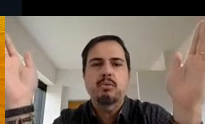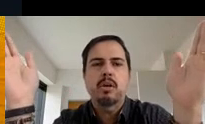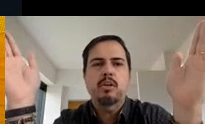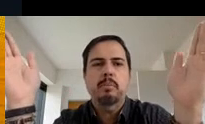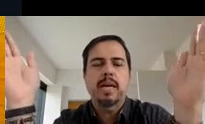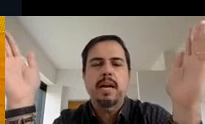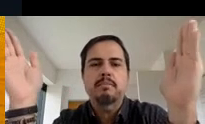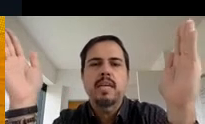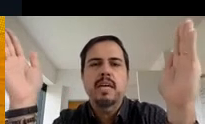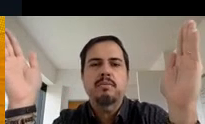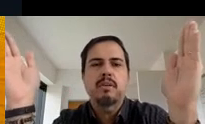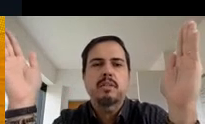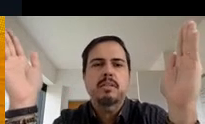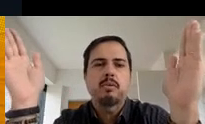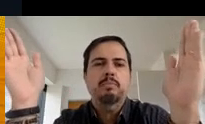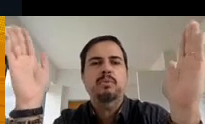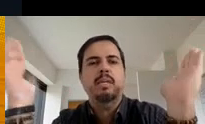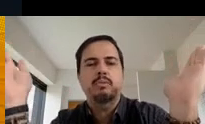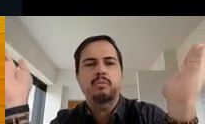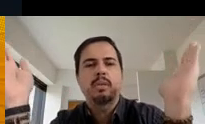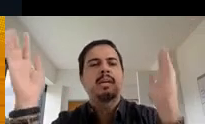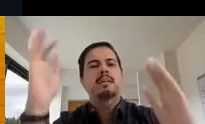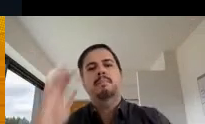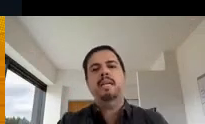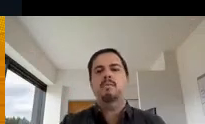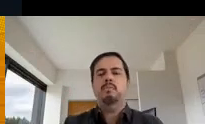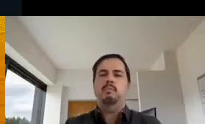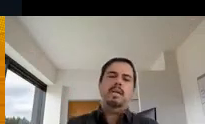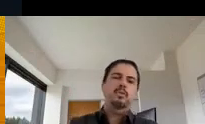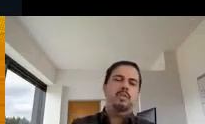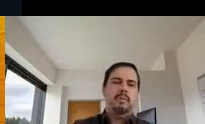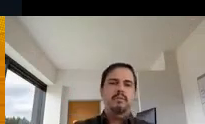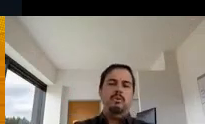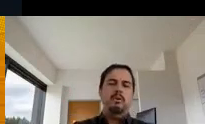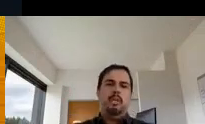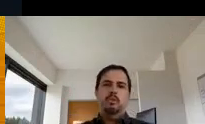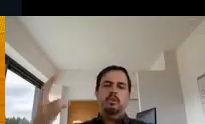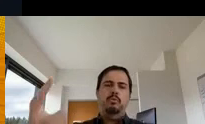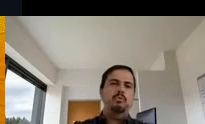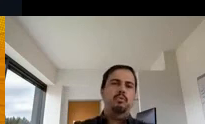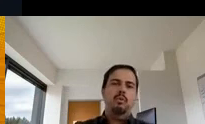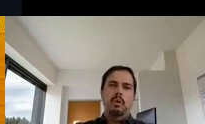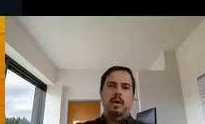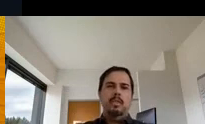da trave, a chance do goleiro pegar é 0,01%. Não,